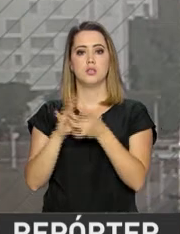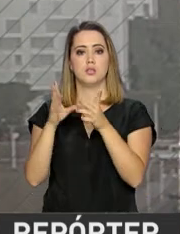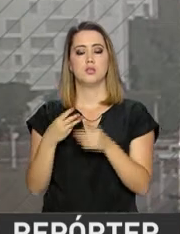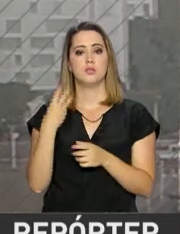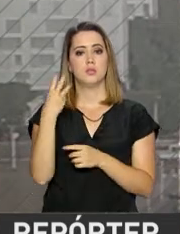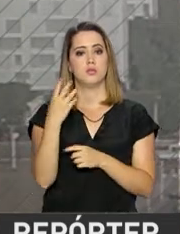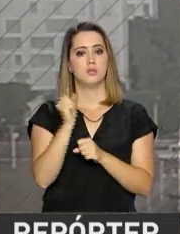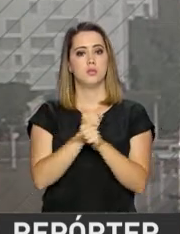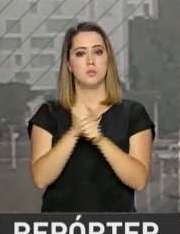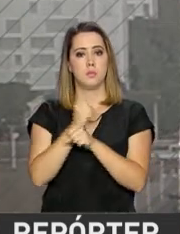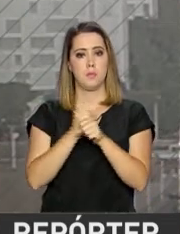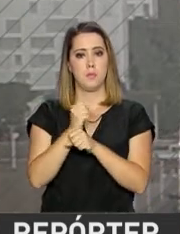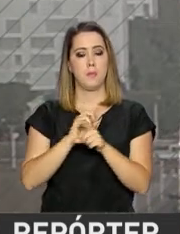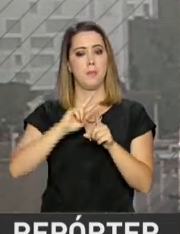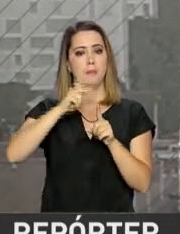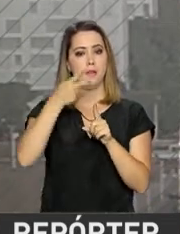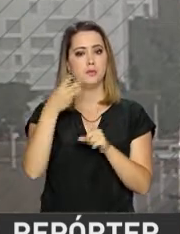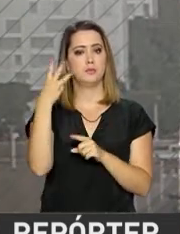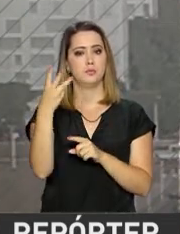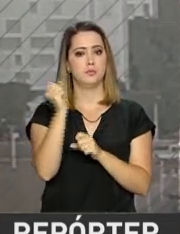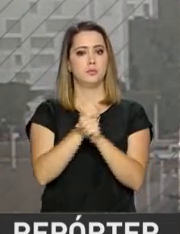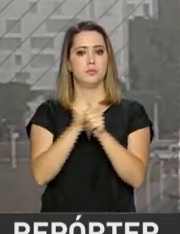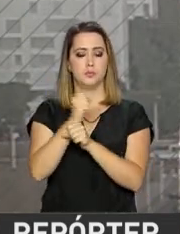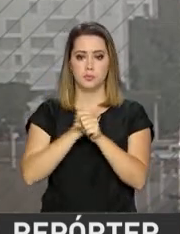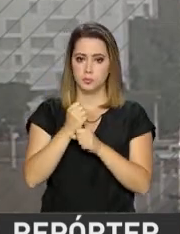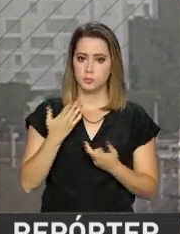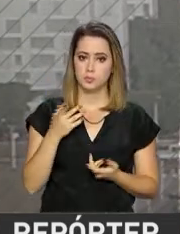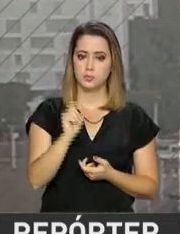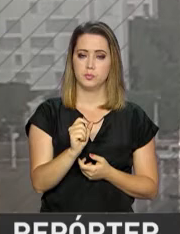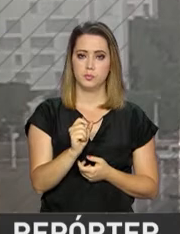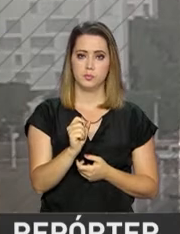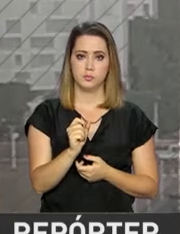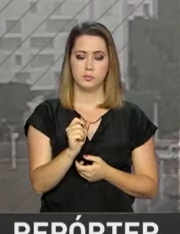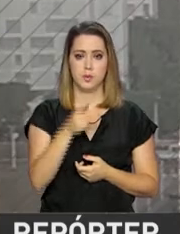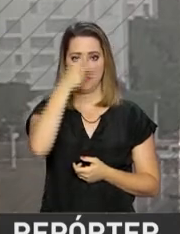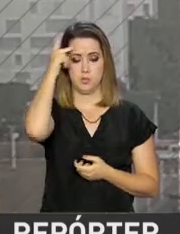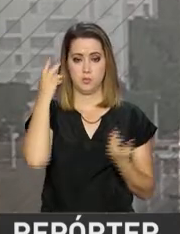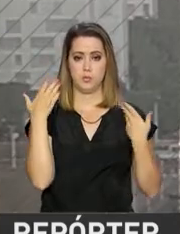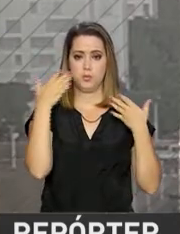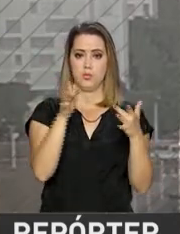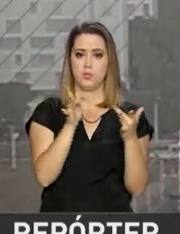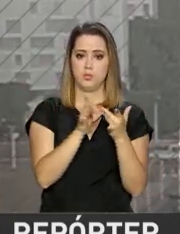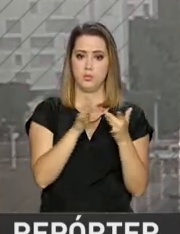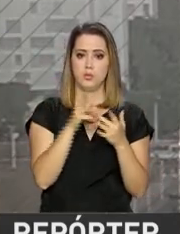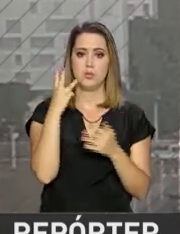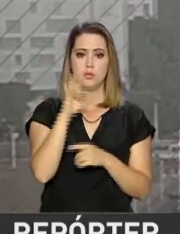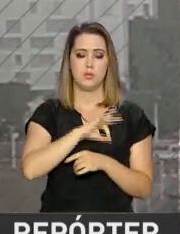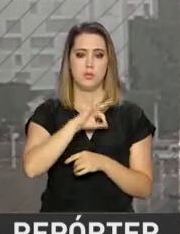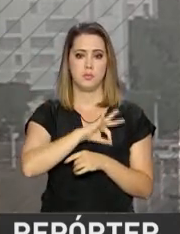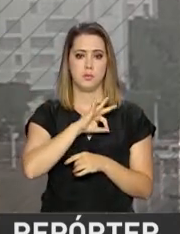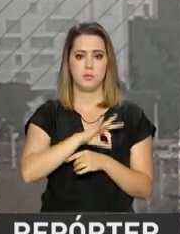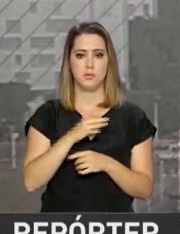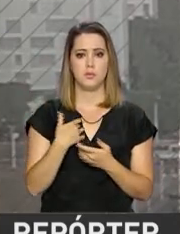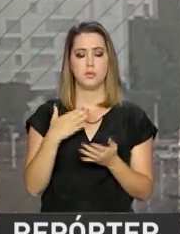por período de três anos com possibilidade de prorrogação por mais três anos que entrar nesse plano receberá três meses de